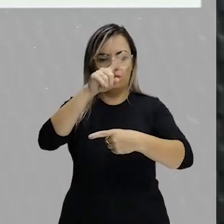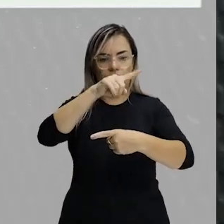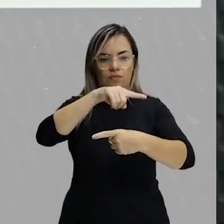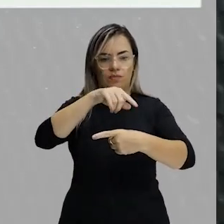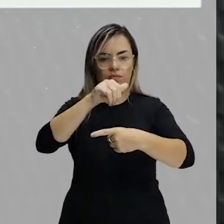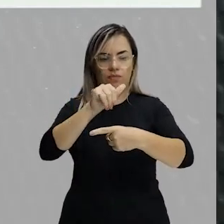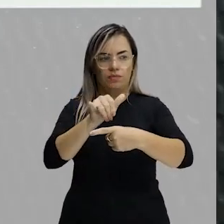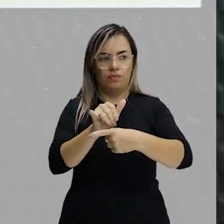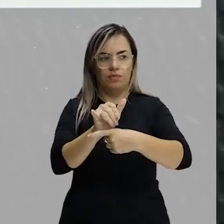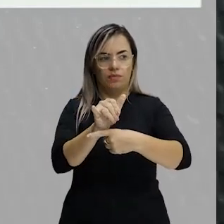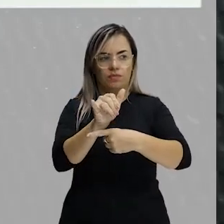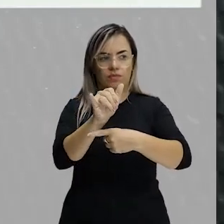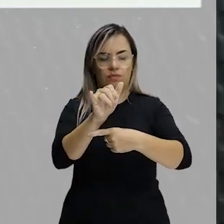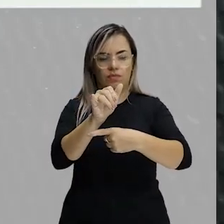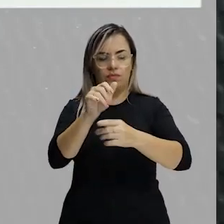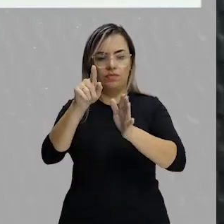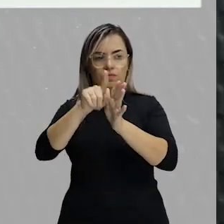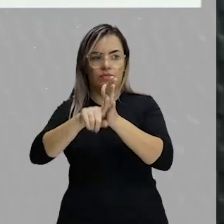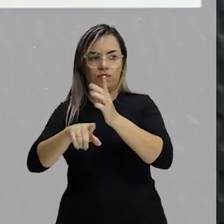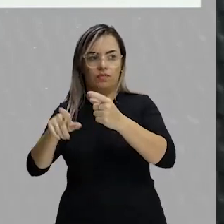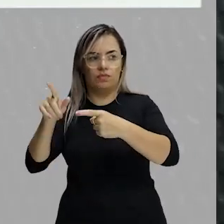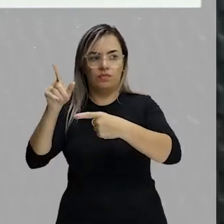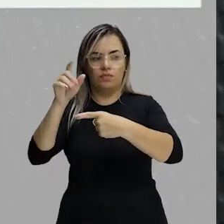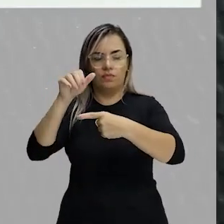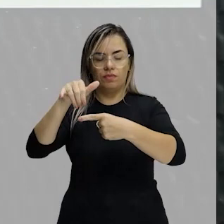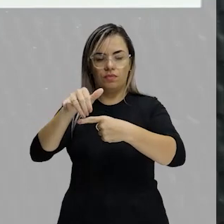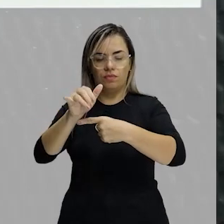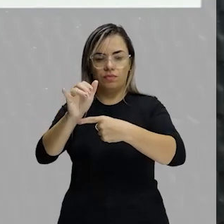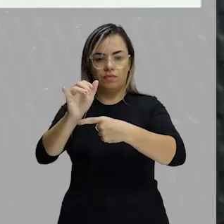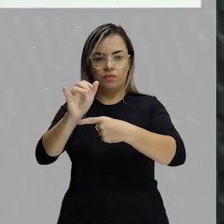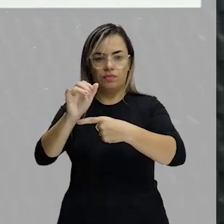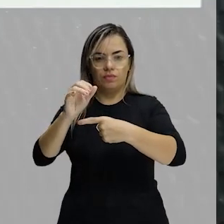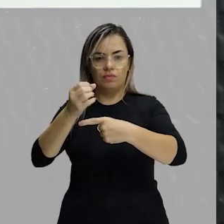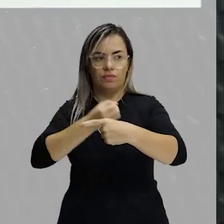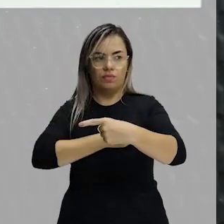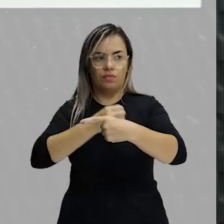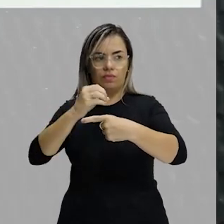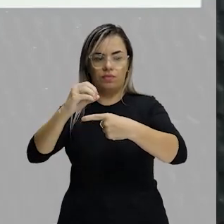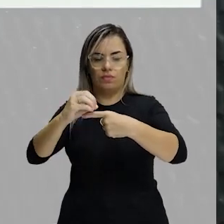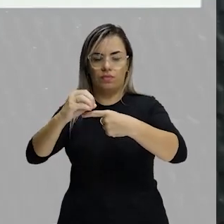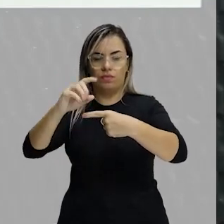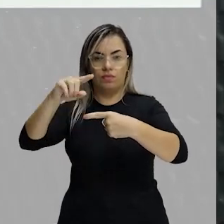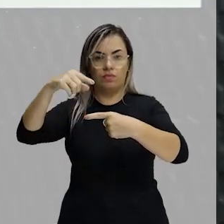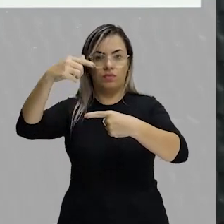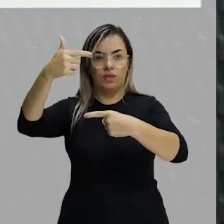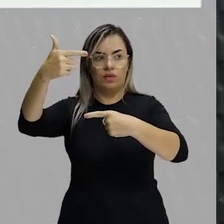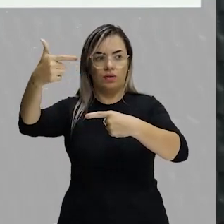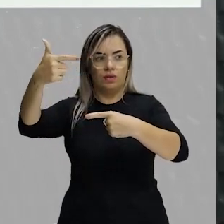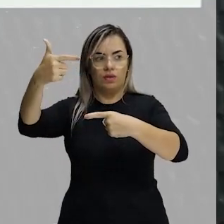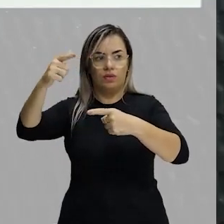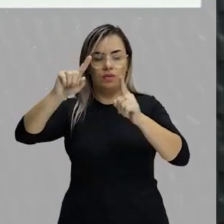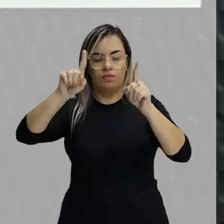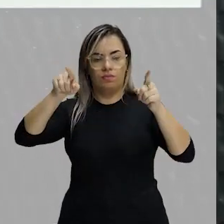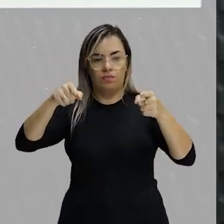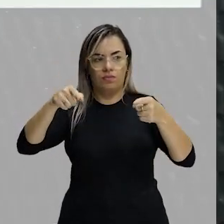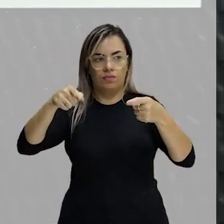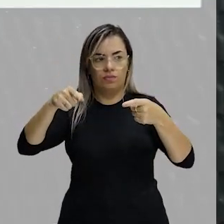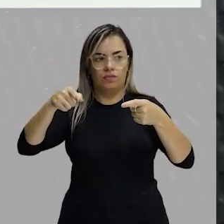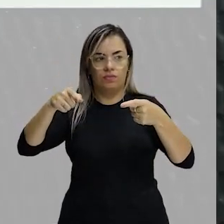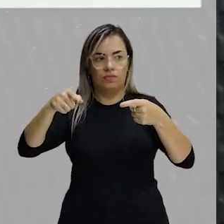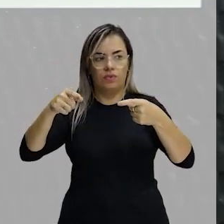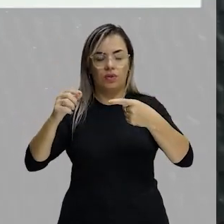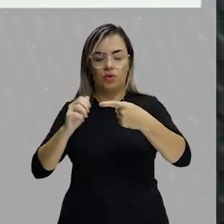menos y0 ao quadrado sobre a ao quadrado